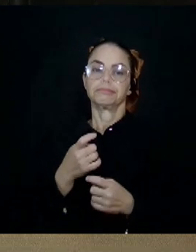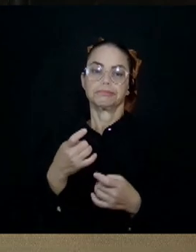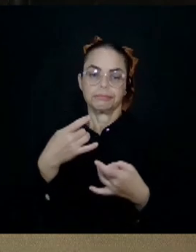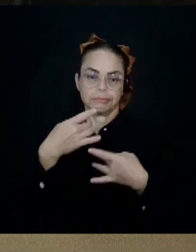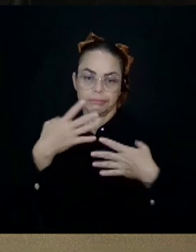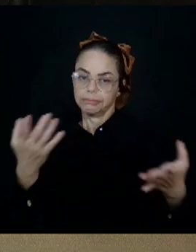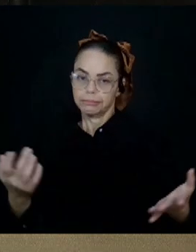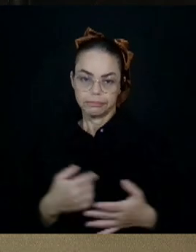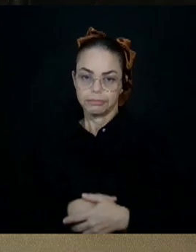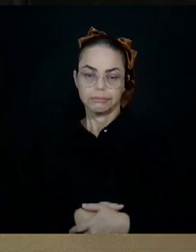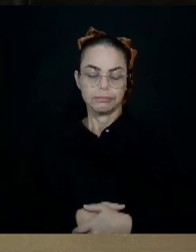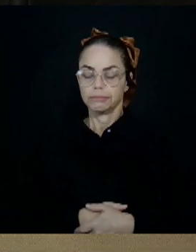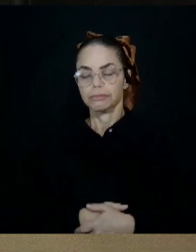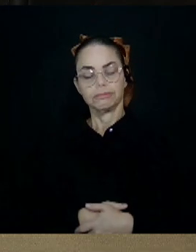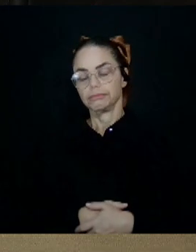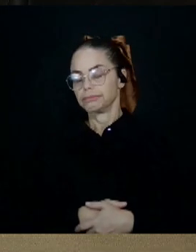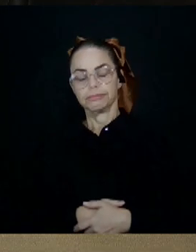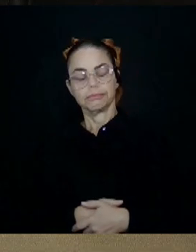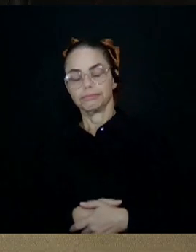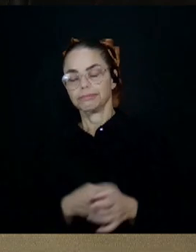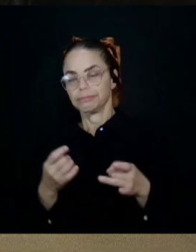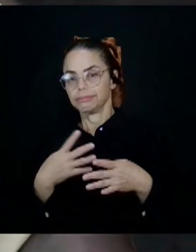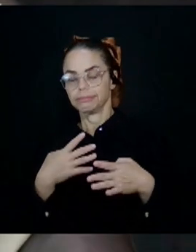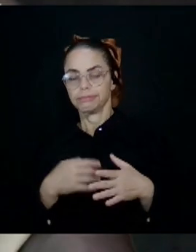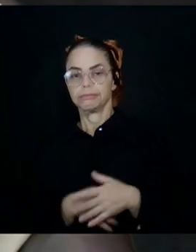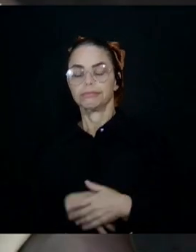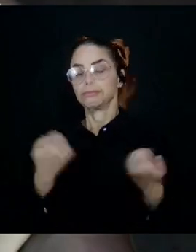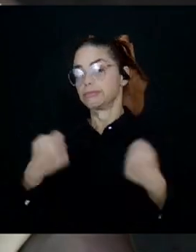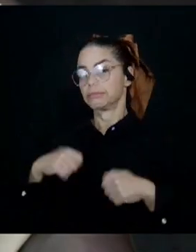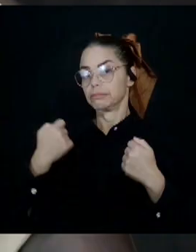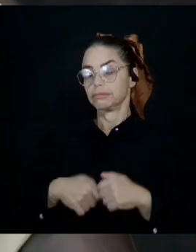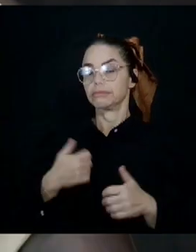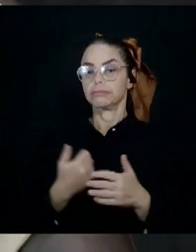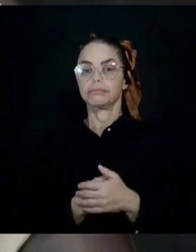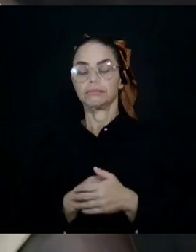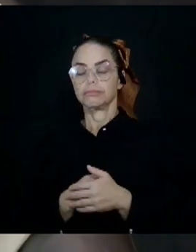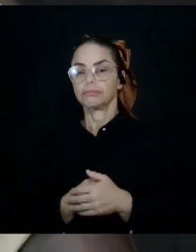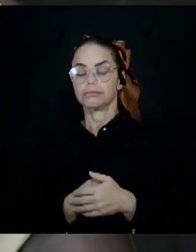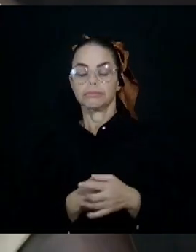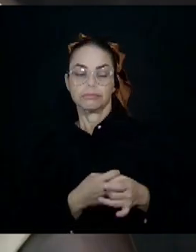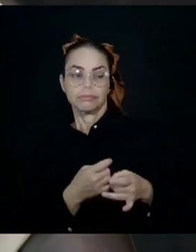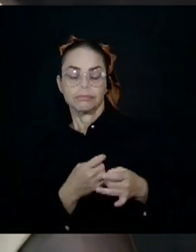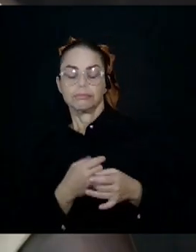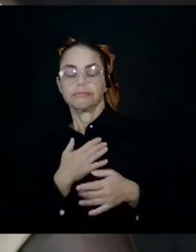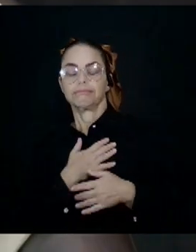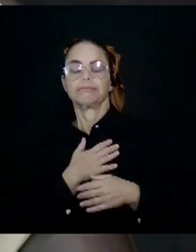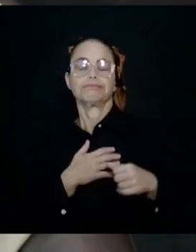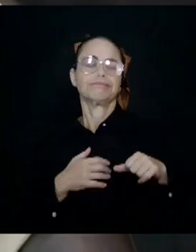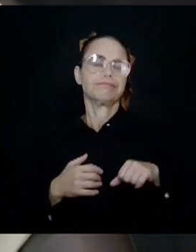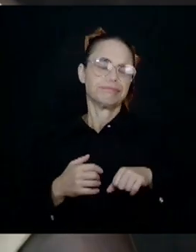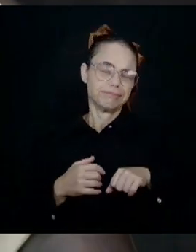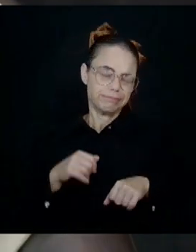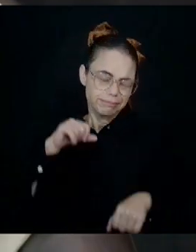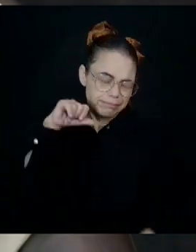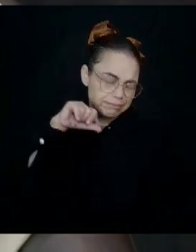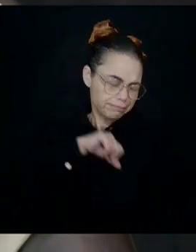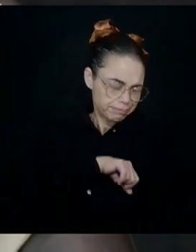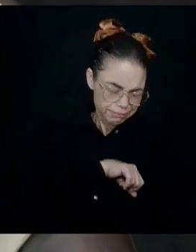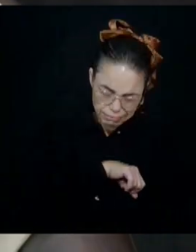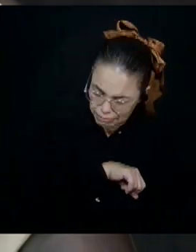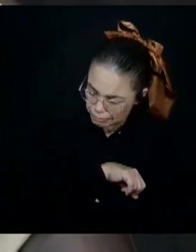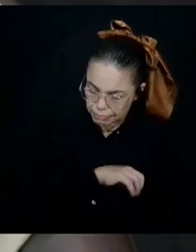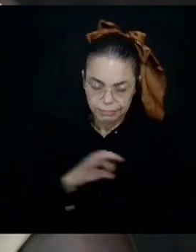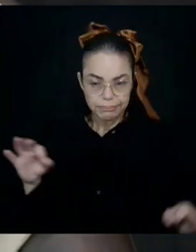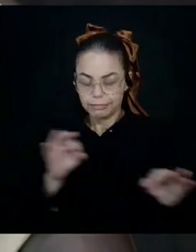ela vai deixar as necessidades dela de lado, e aí vai vir a frustração, porque ninguém se realiza se não